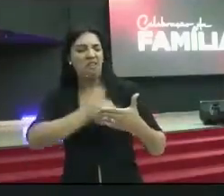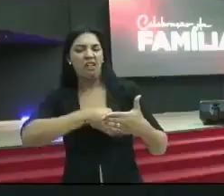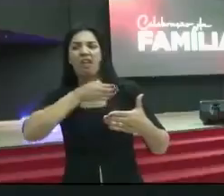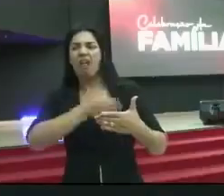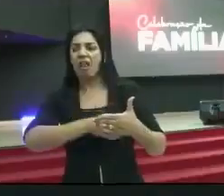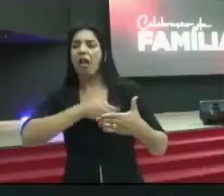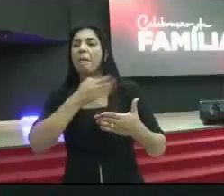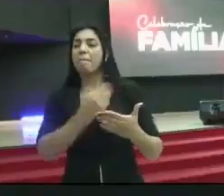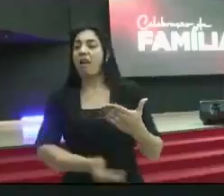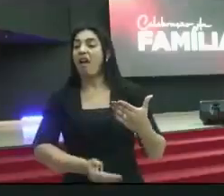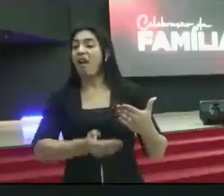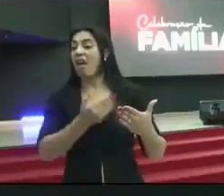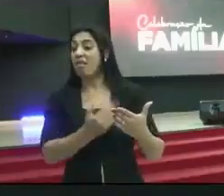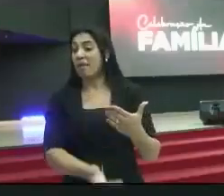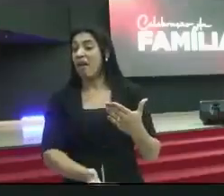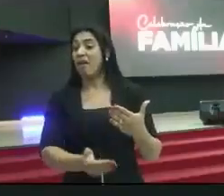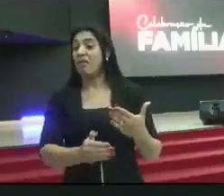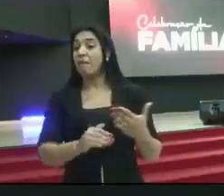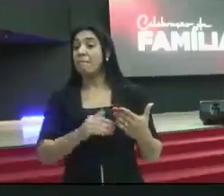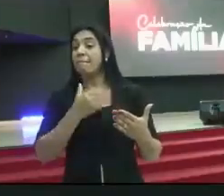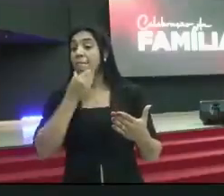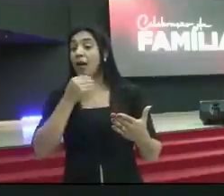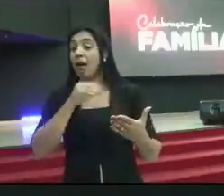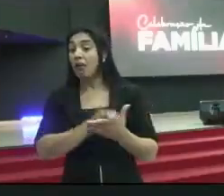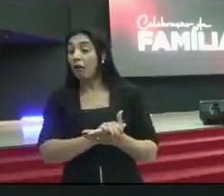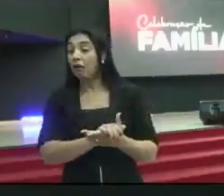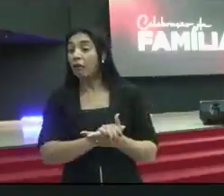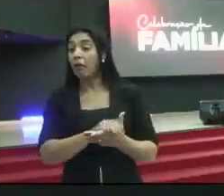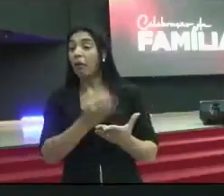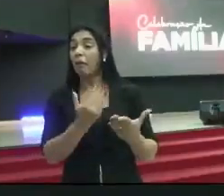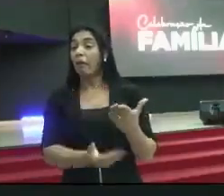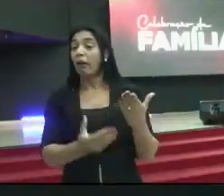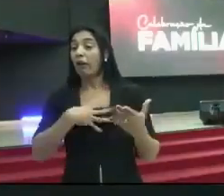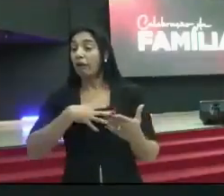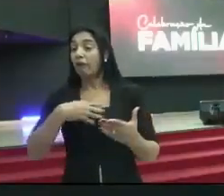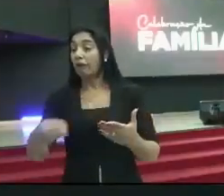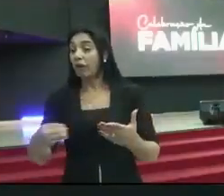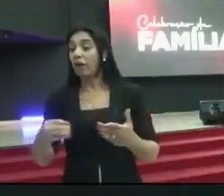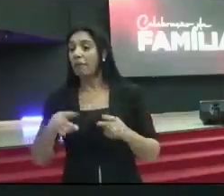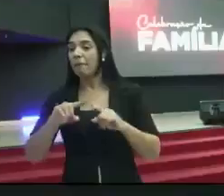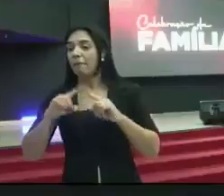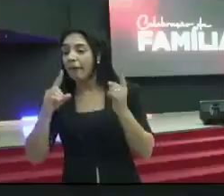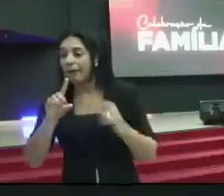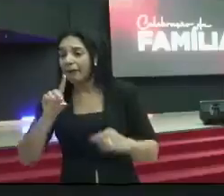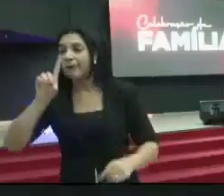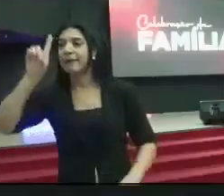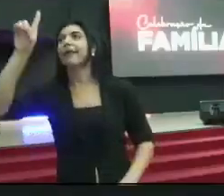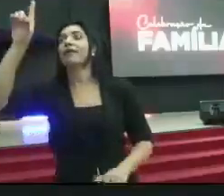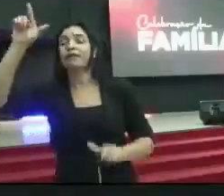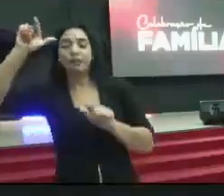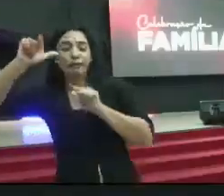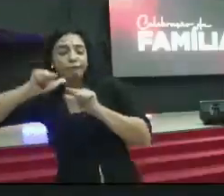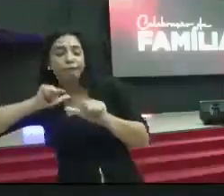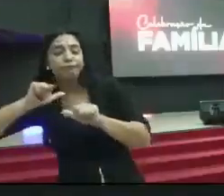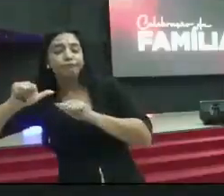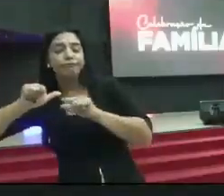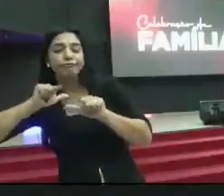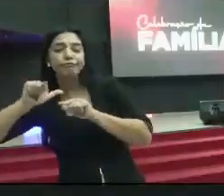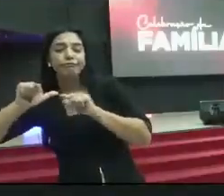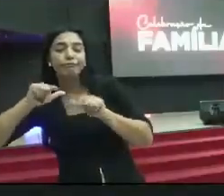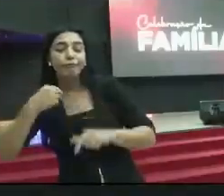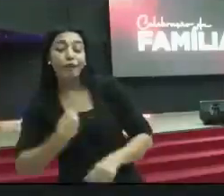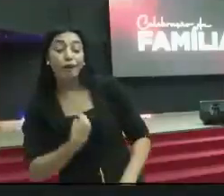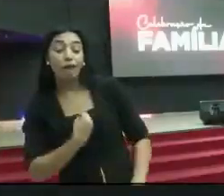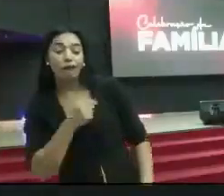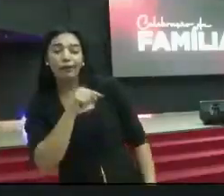perdas irreparáveis, mas Deus está trabalhando